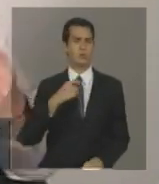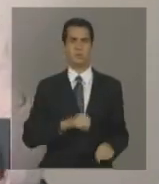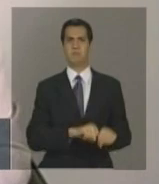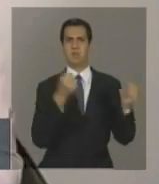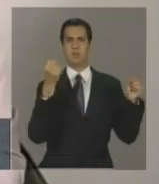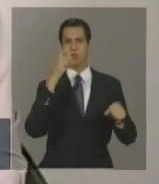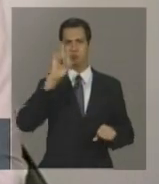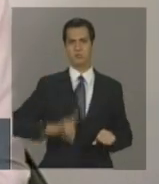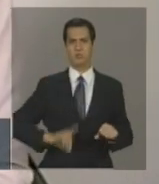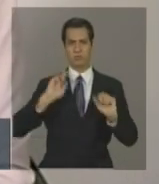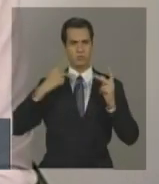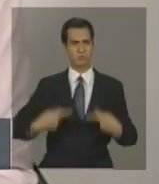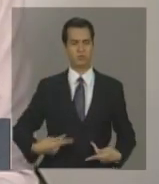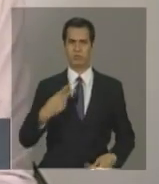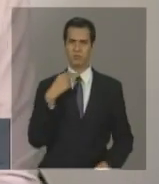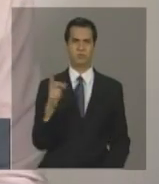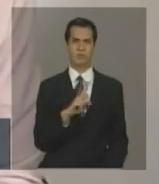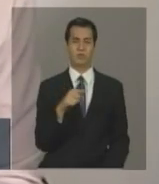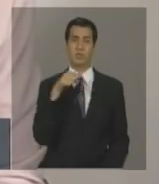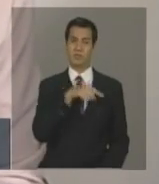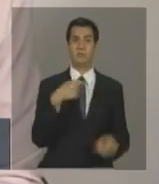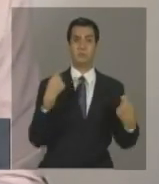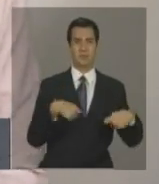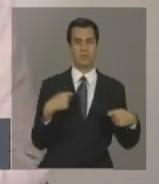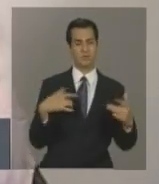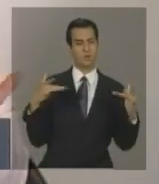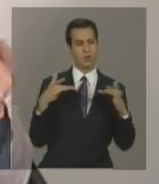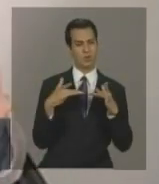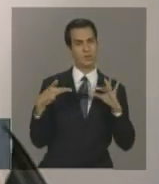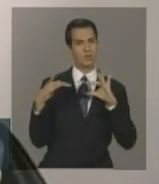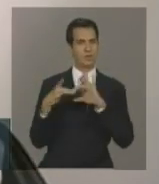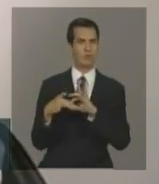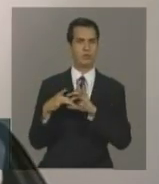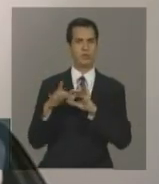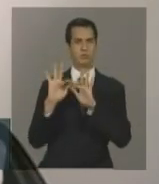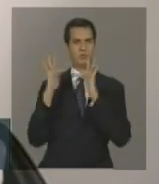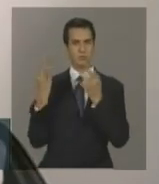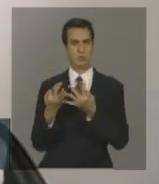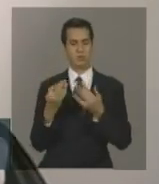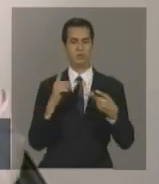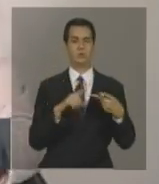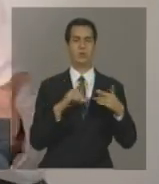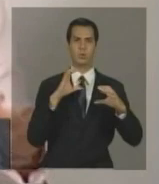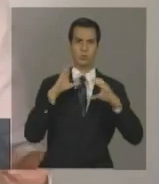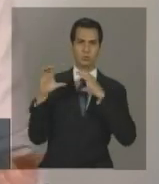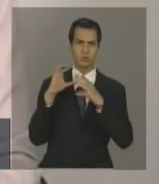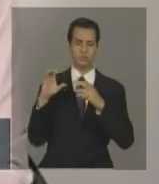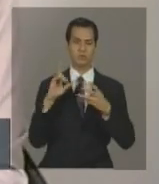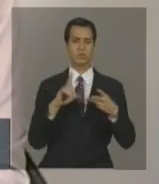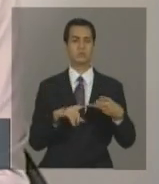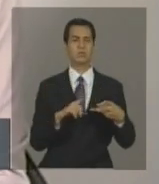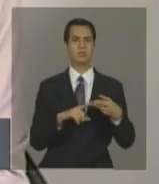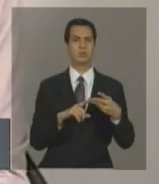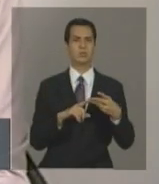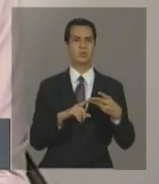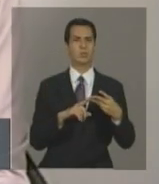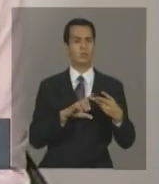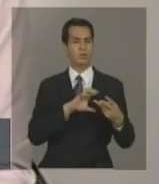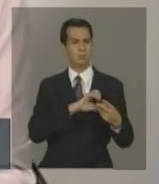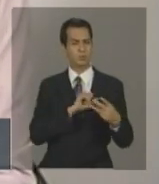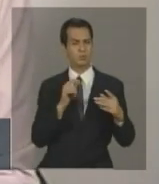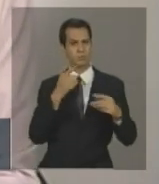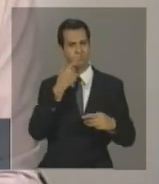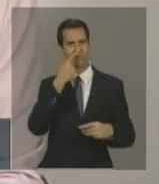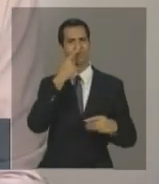acesso à família, à comunicação, à dimensão da afetividade,